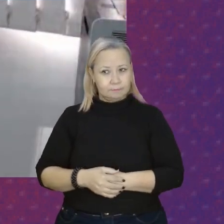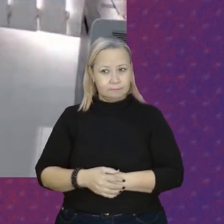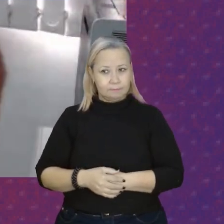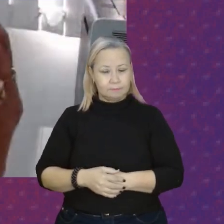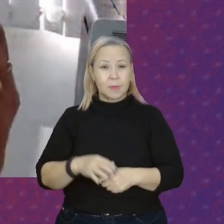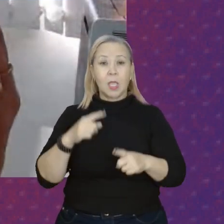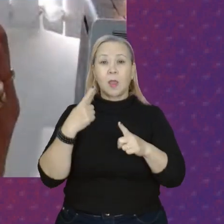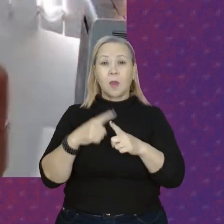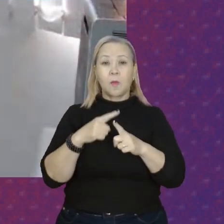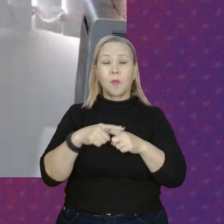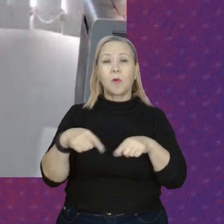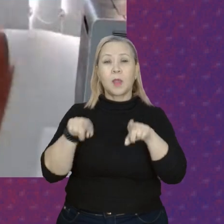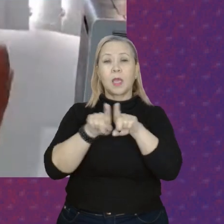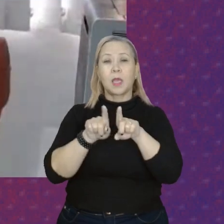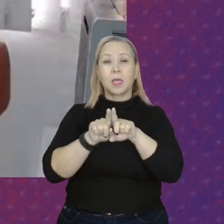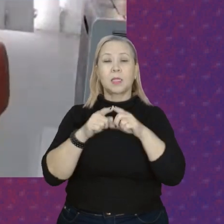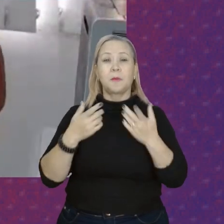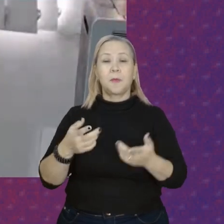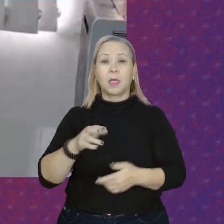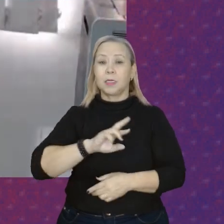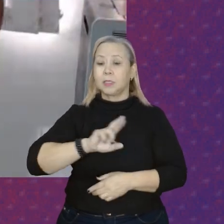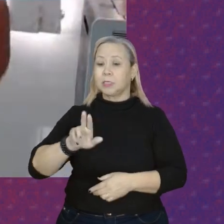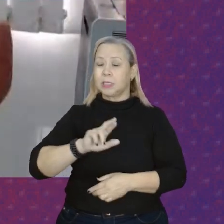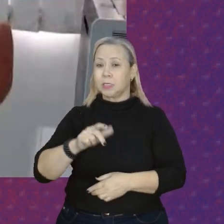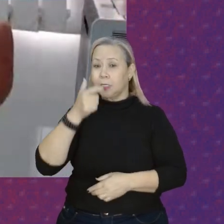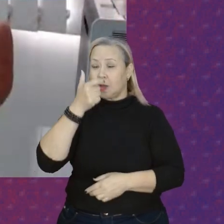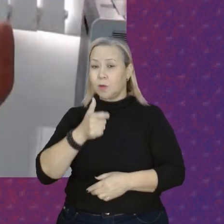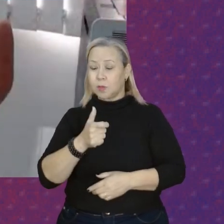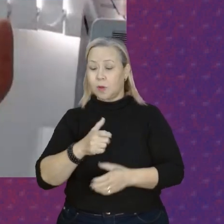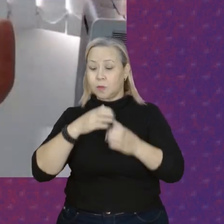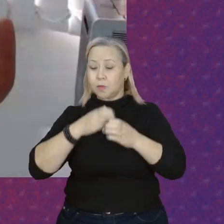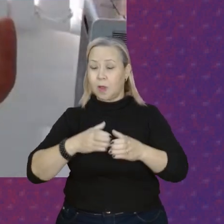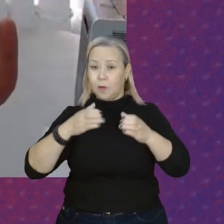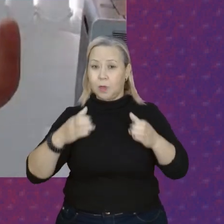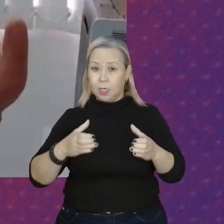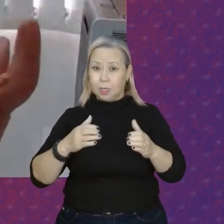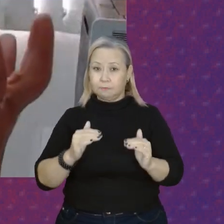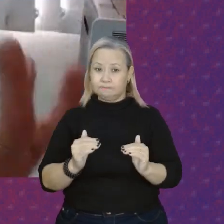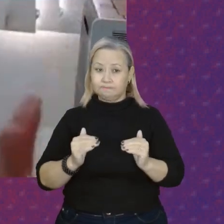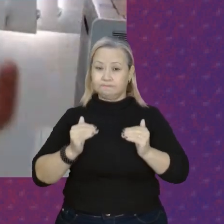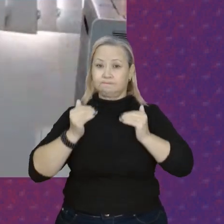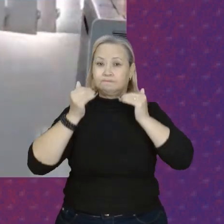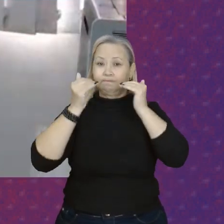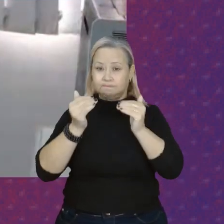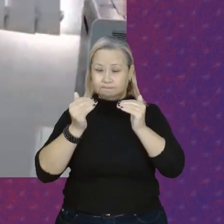por que também não somos maioria